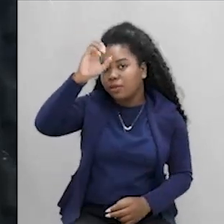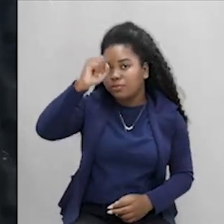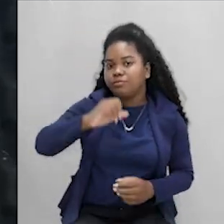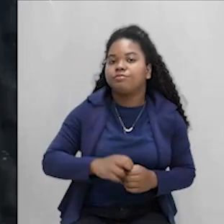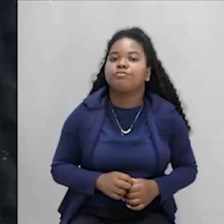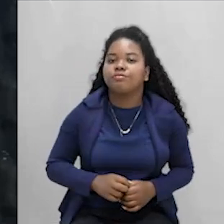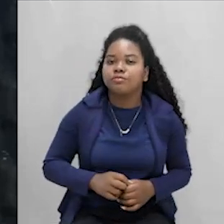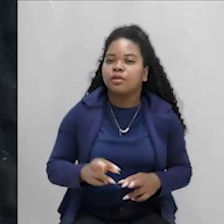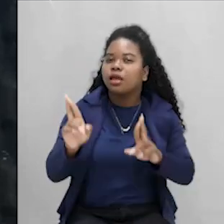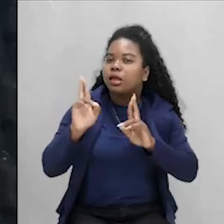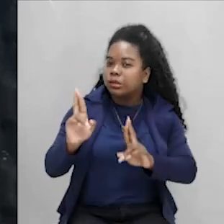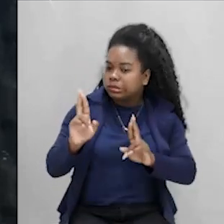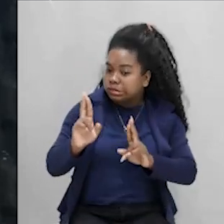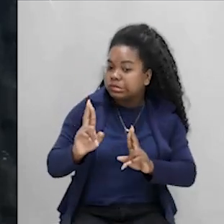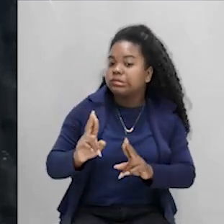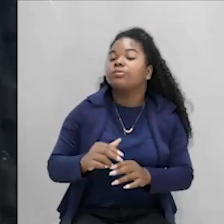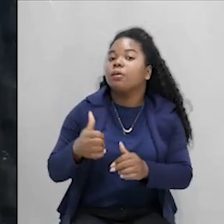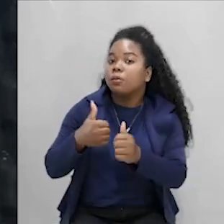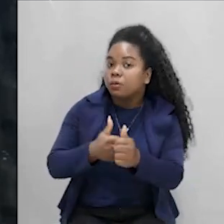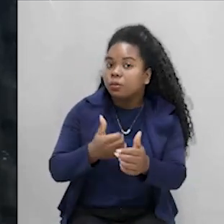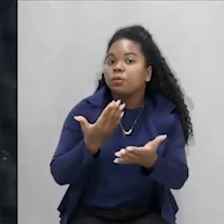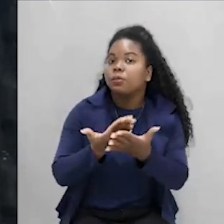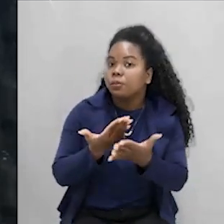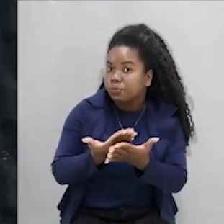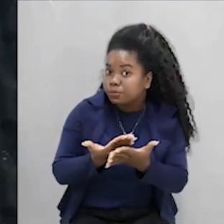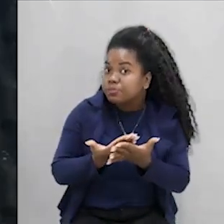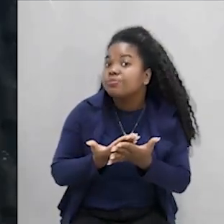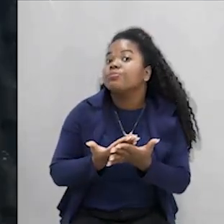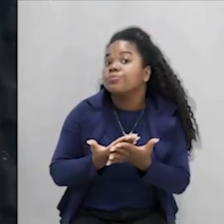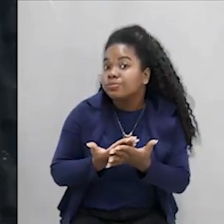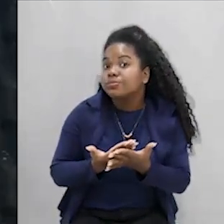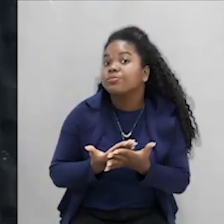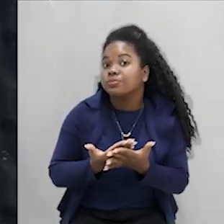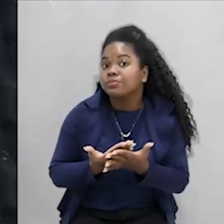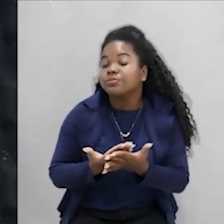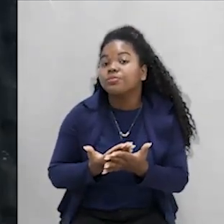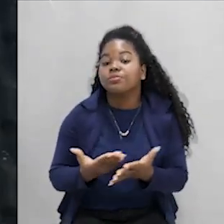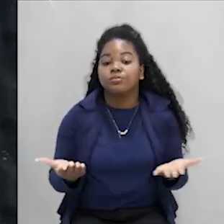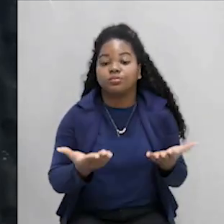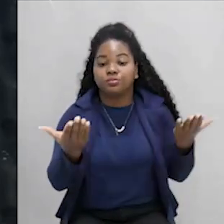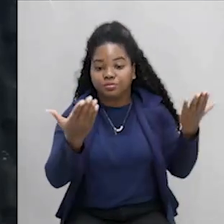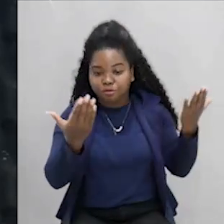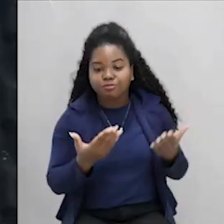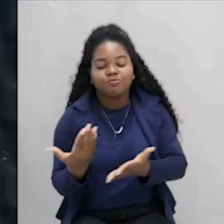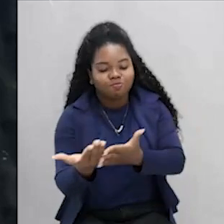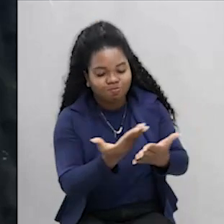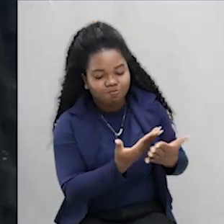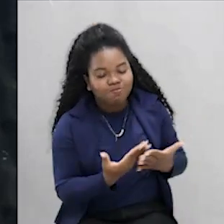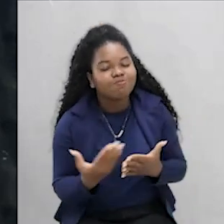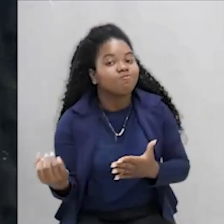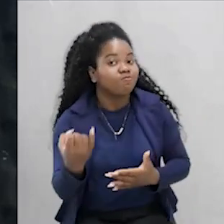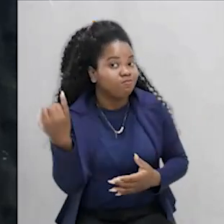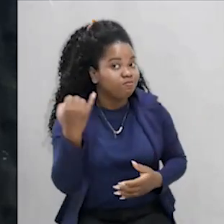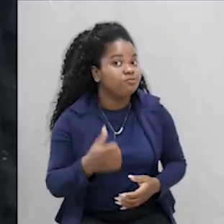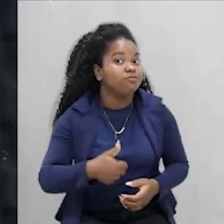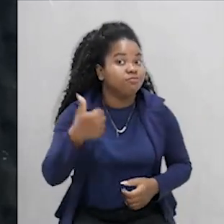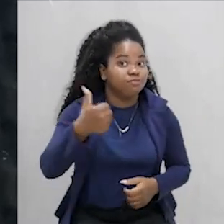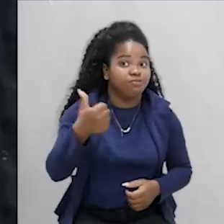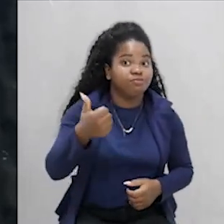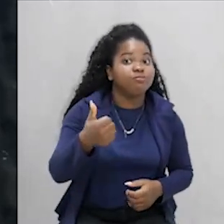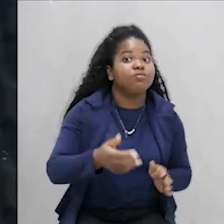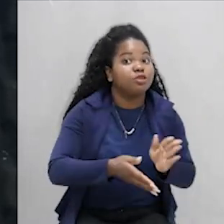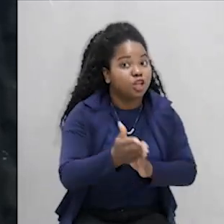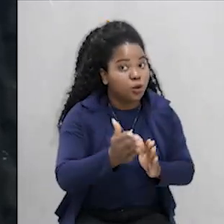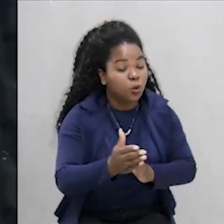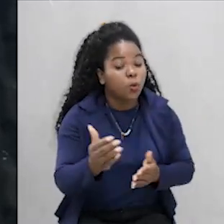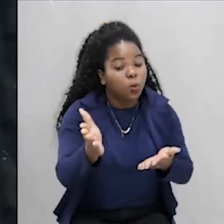turminha espero que vocês estejam acompanhando as nossas aulas em se dedicando aos estudos isso é muito importante primeira dica vamos lá